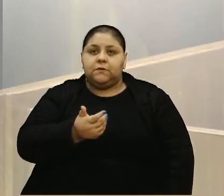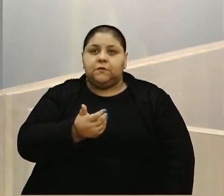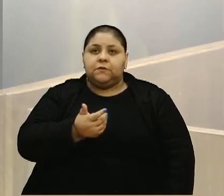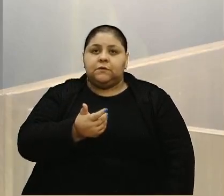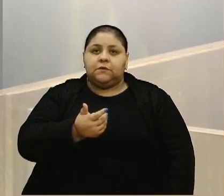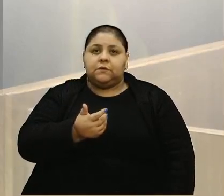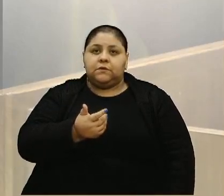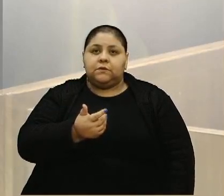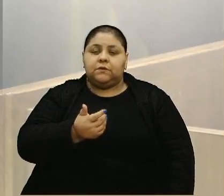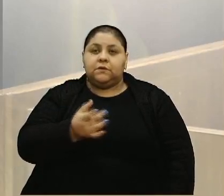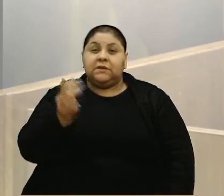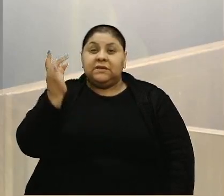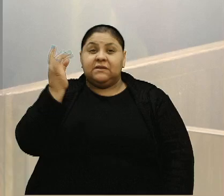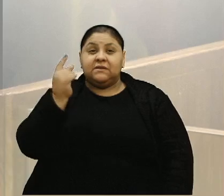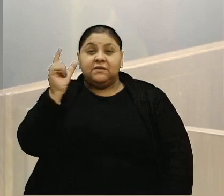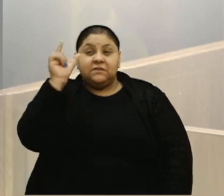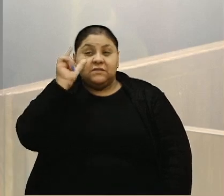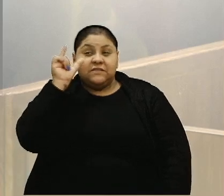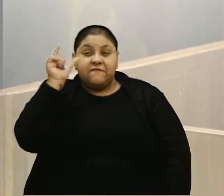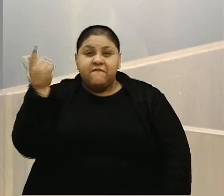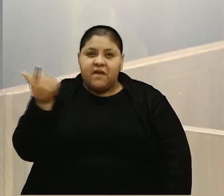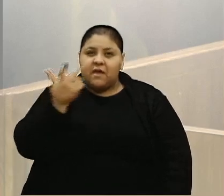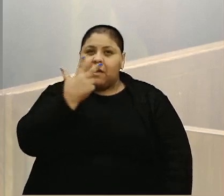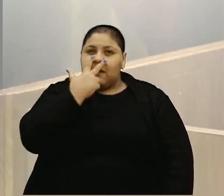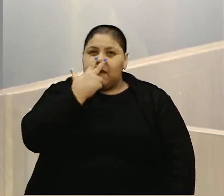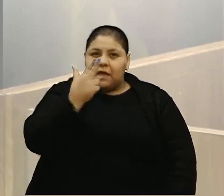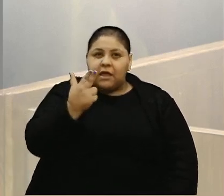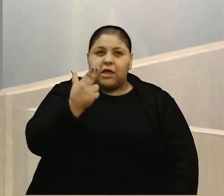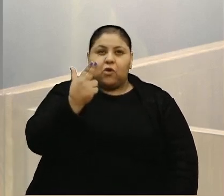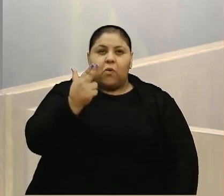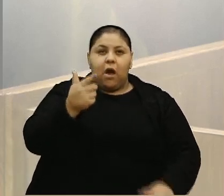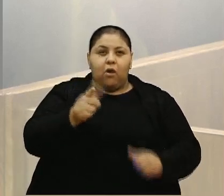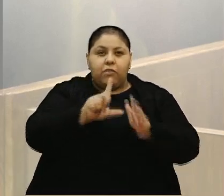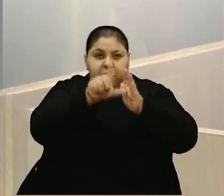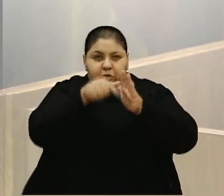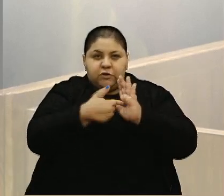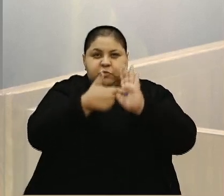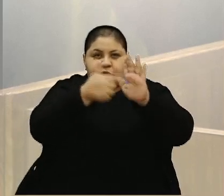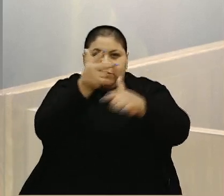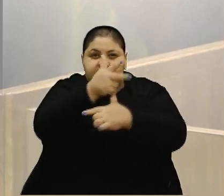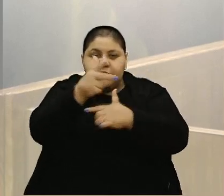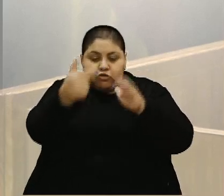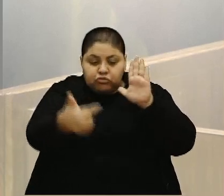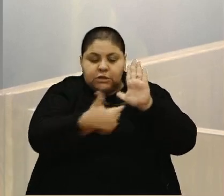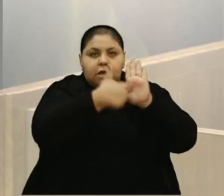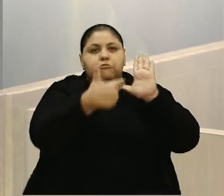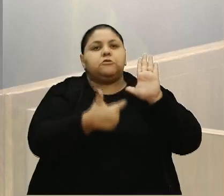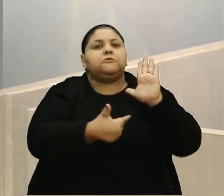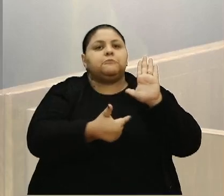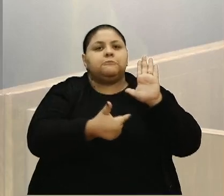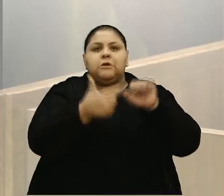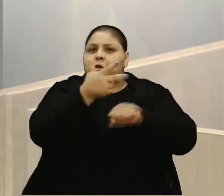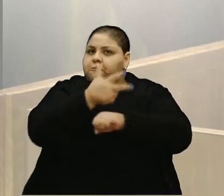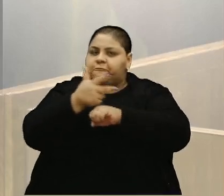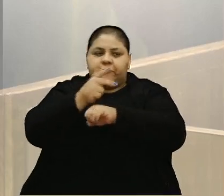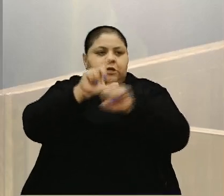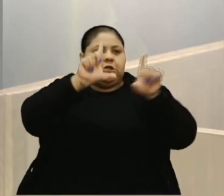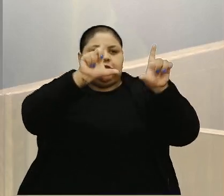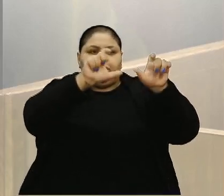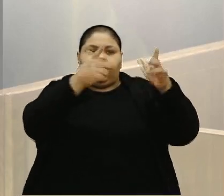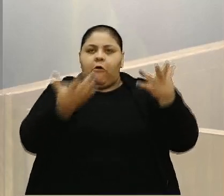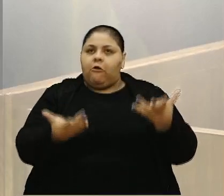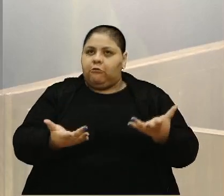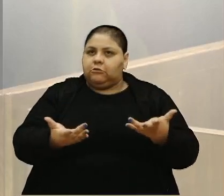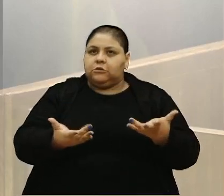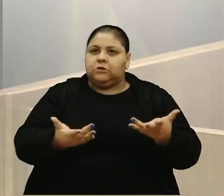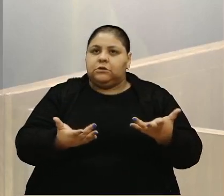se presenciar situações como esta que nós vamos divulgar no vídeo em seguida, denuncie, façam vídeo, tirem fotos,